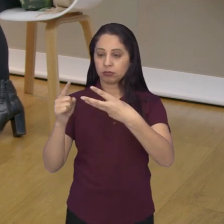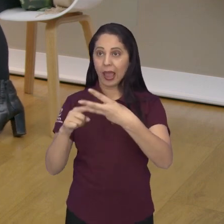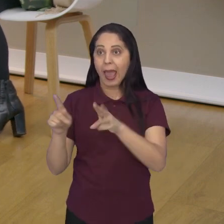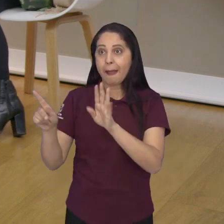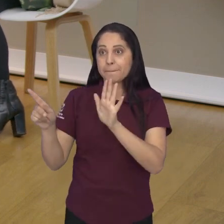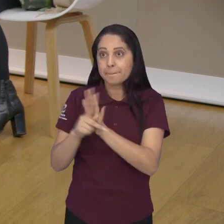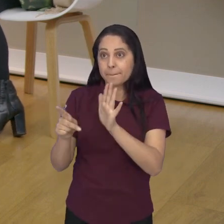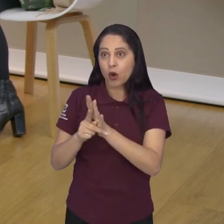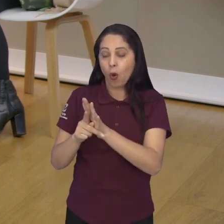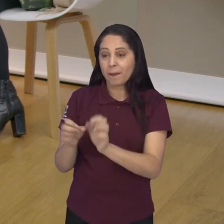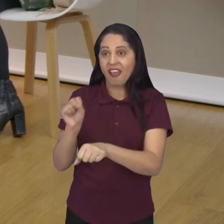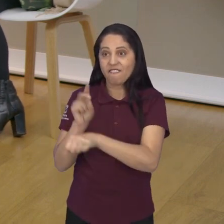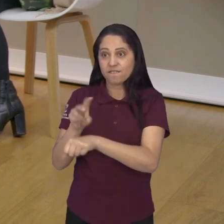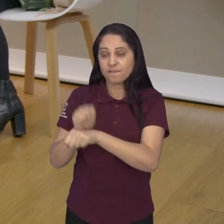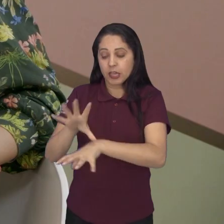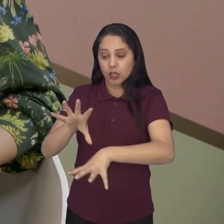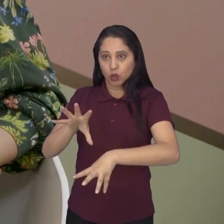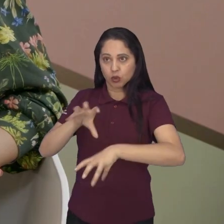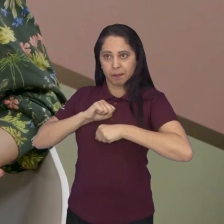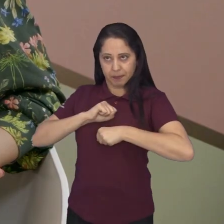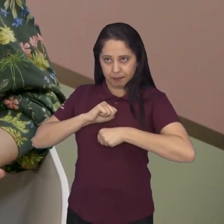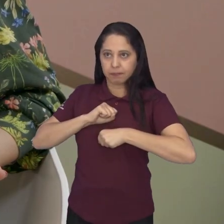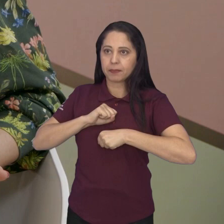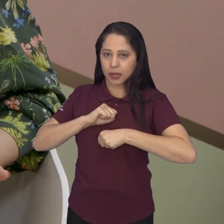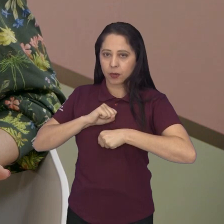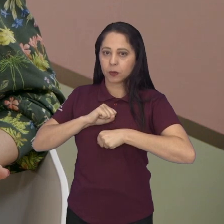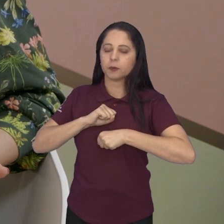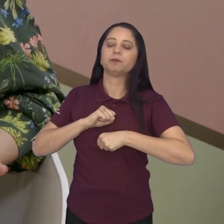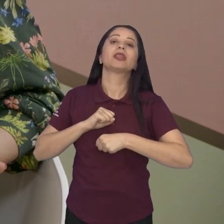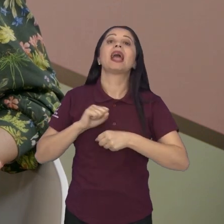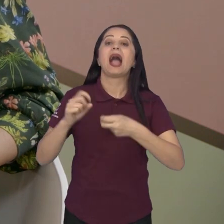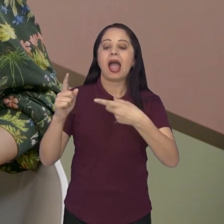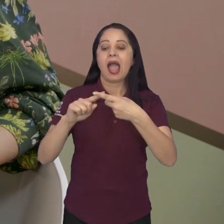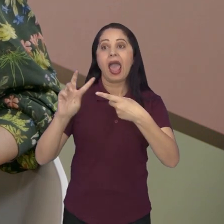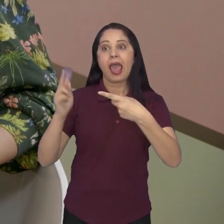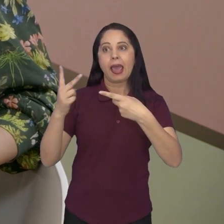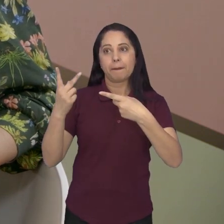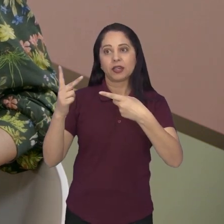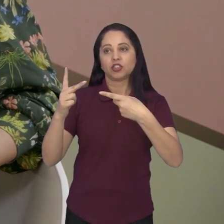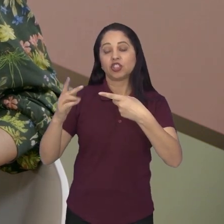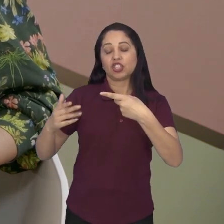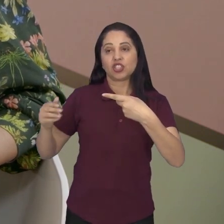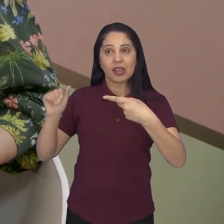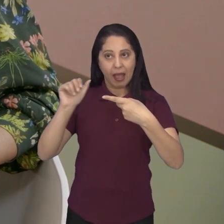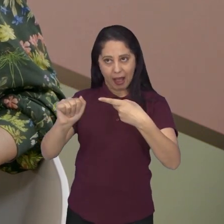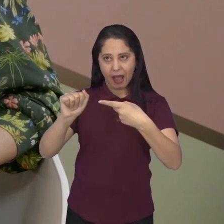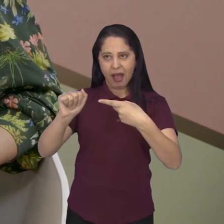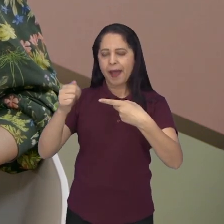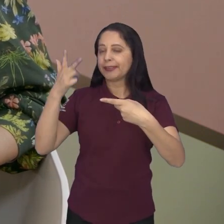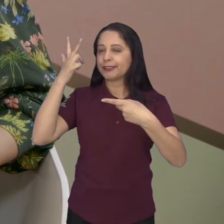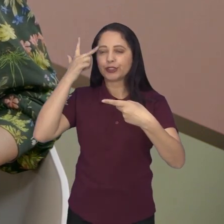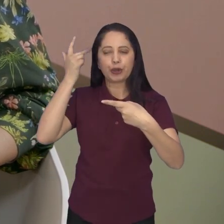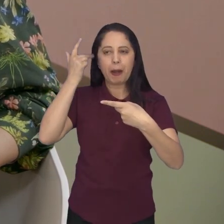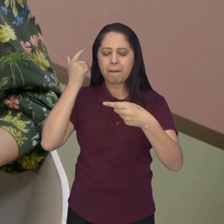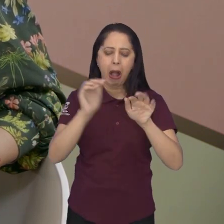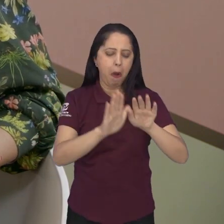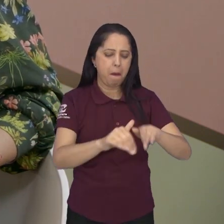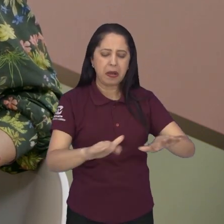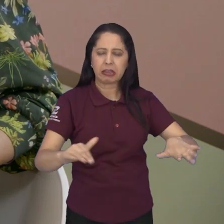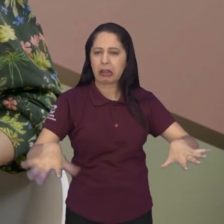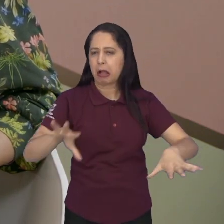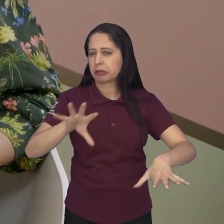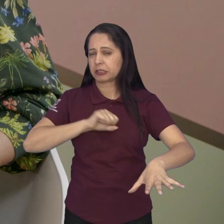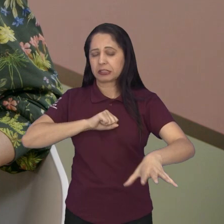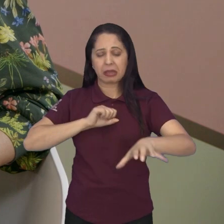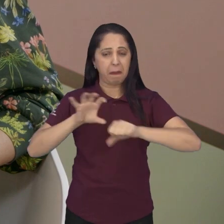hepatites virais, ou seja, transmitidas, né? O agente é viral. A hepatite A é uma hepatite super comum, principalmente